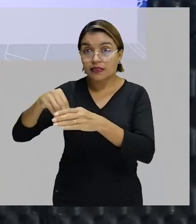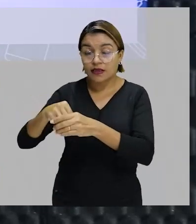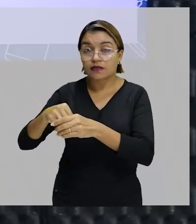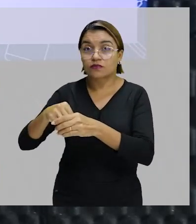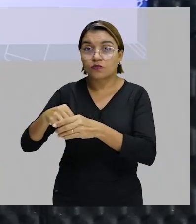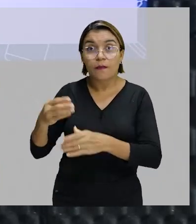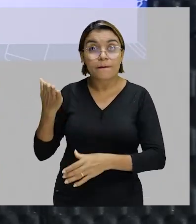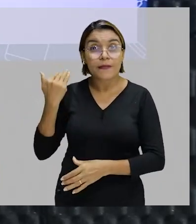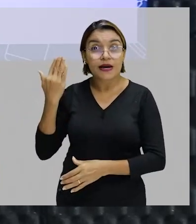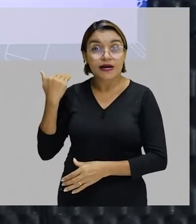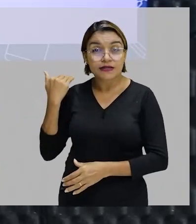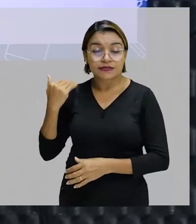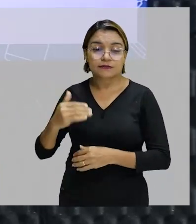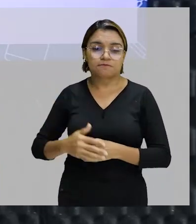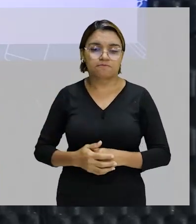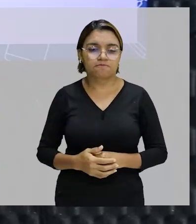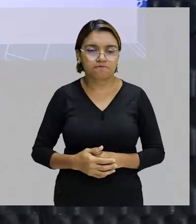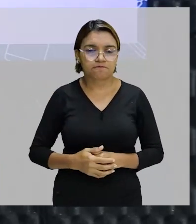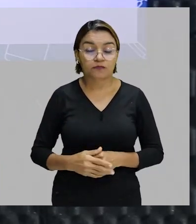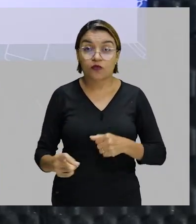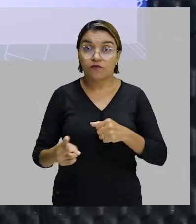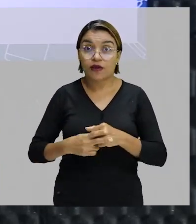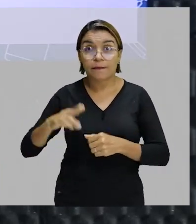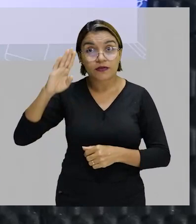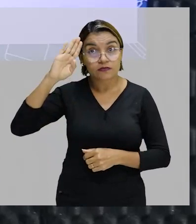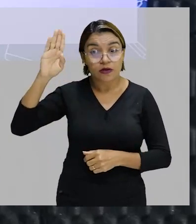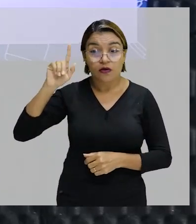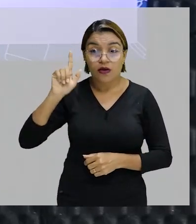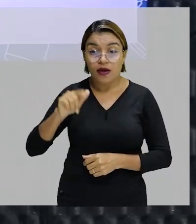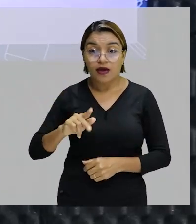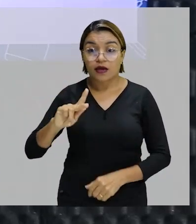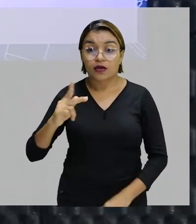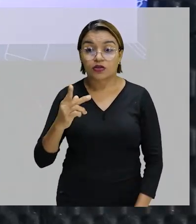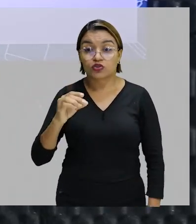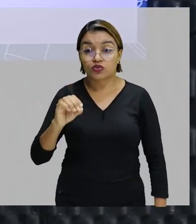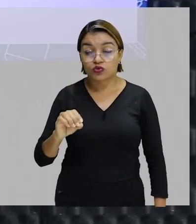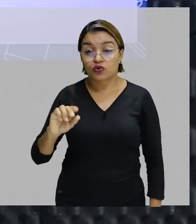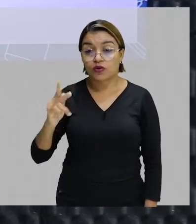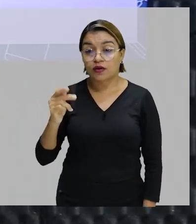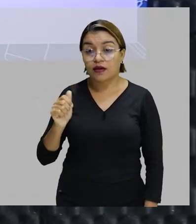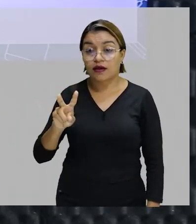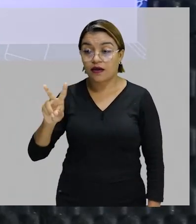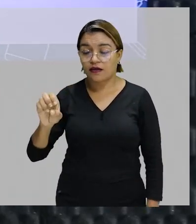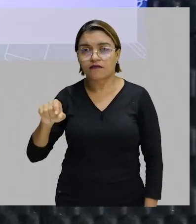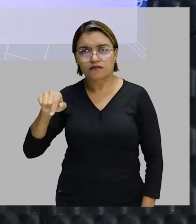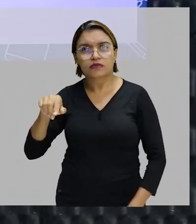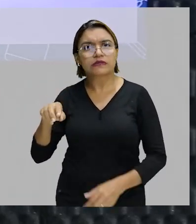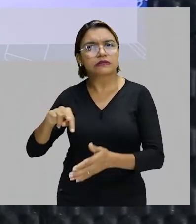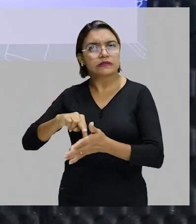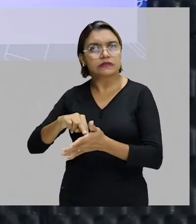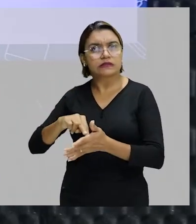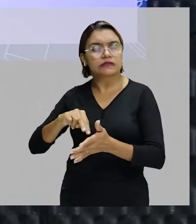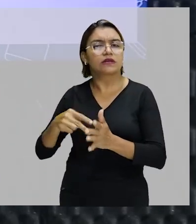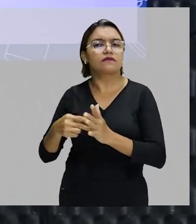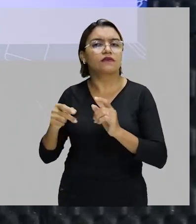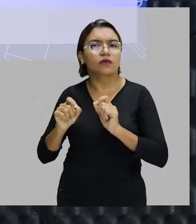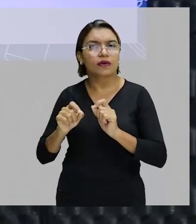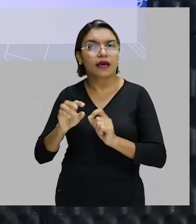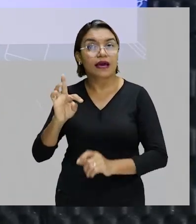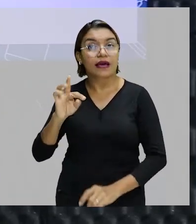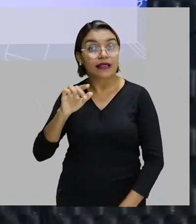particípio passado. O verbo principal é o verbo to have. O que significa o verbo to have? Verbo ter. Para